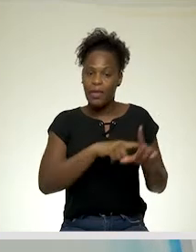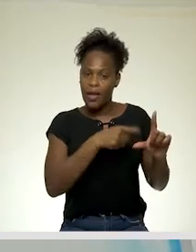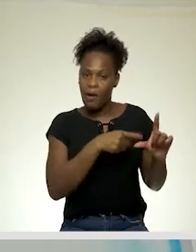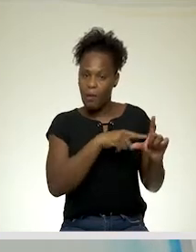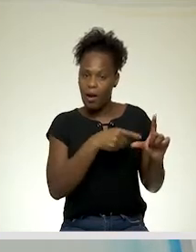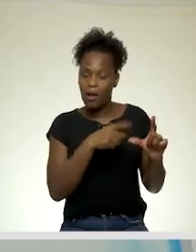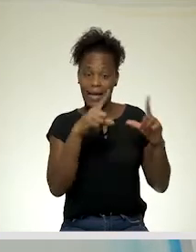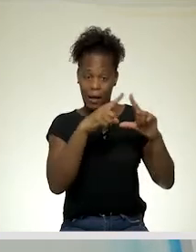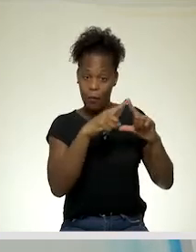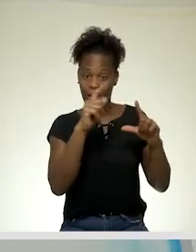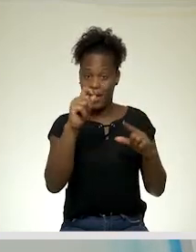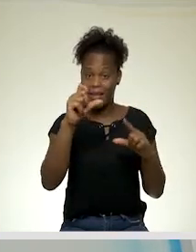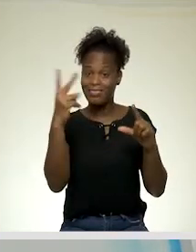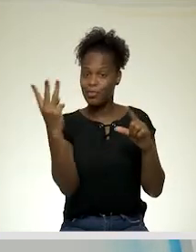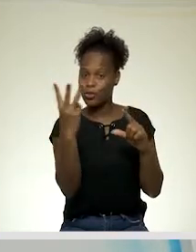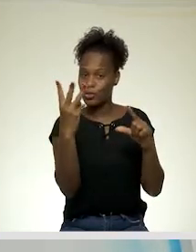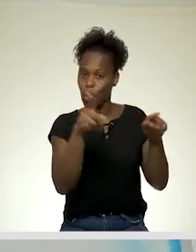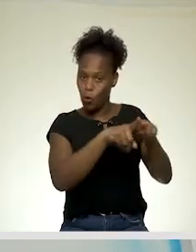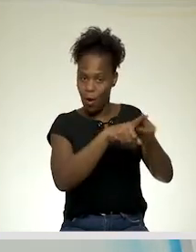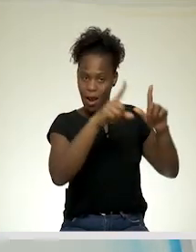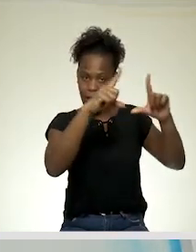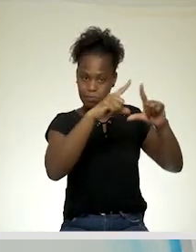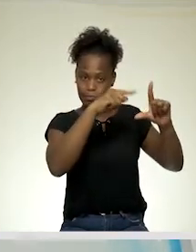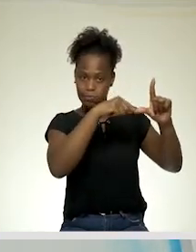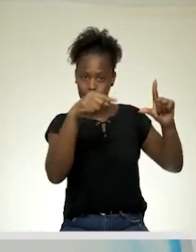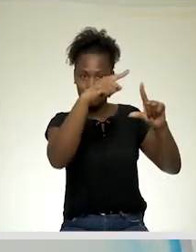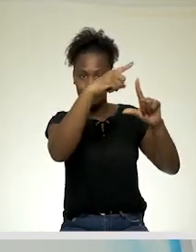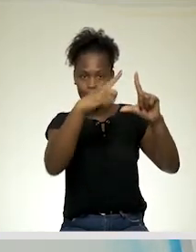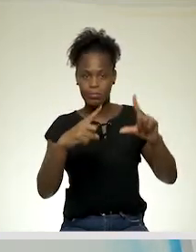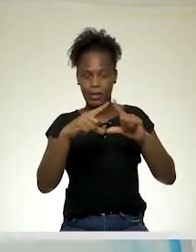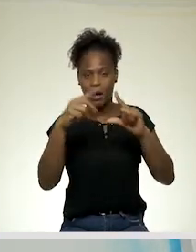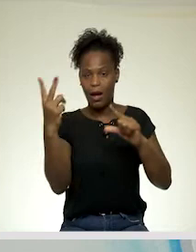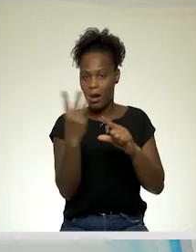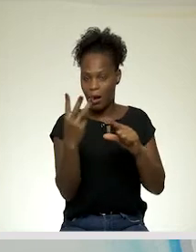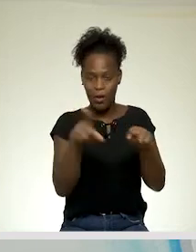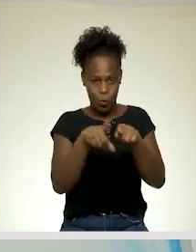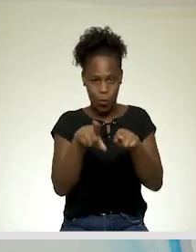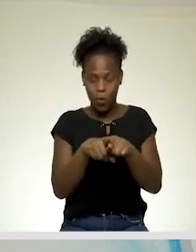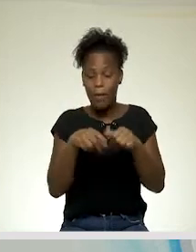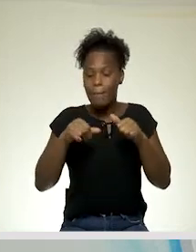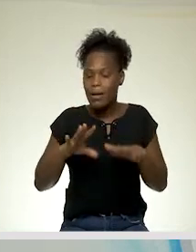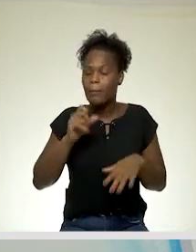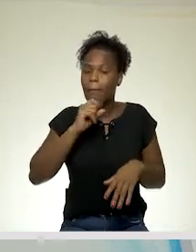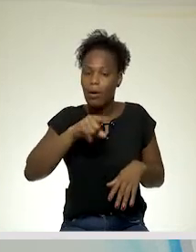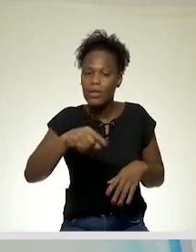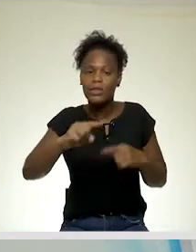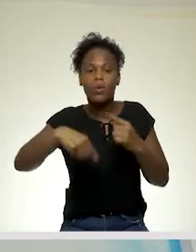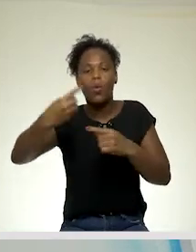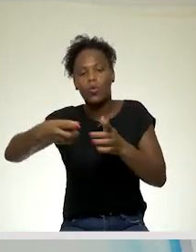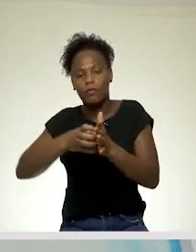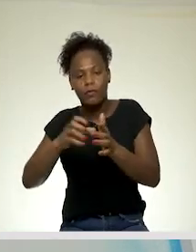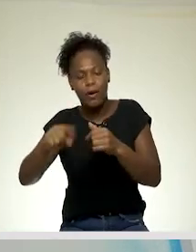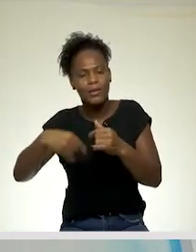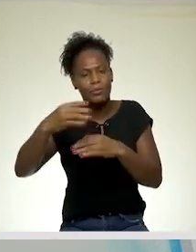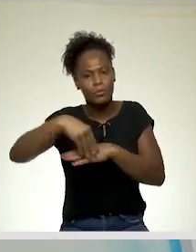triângulo equilátero, tem 3 lados iguais e tem 3 ângulos iguais, mas podia ser uma outra figura. Mais